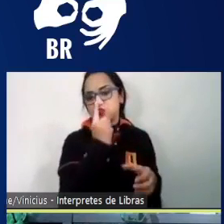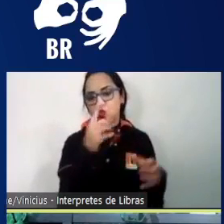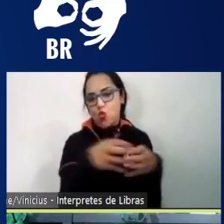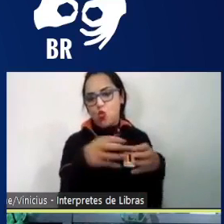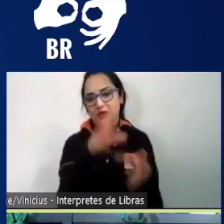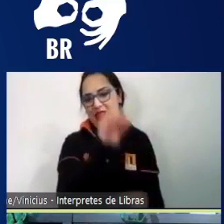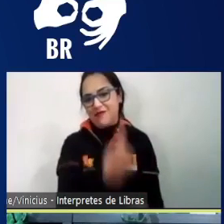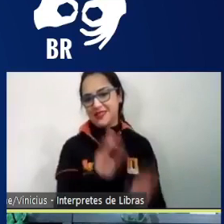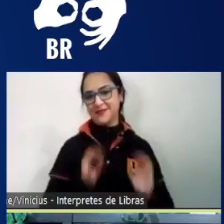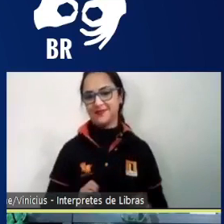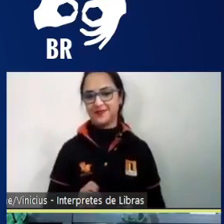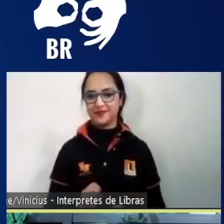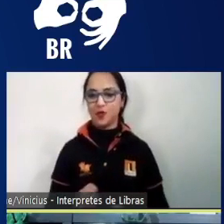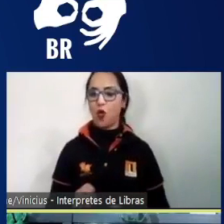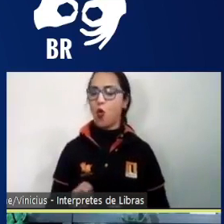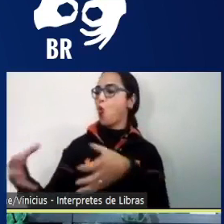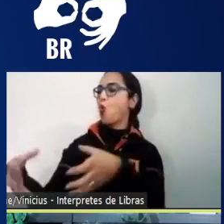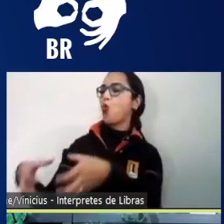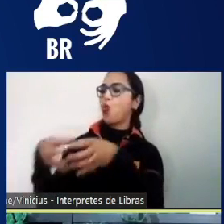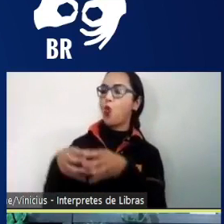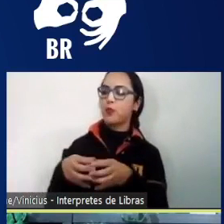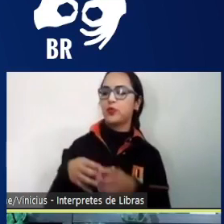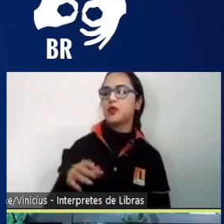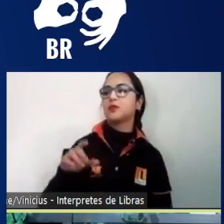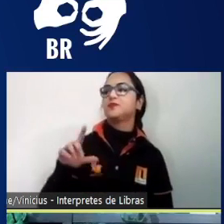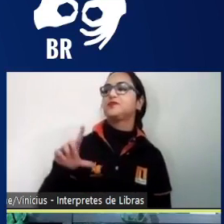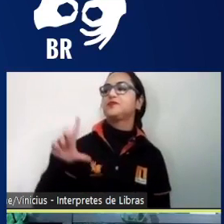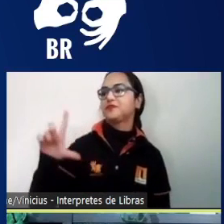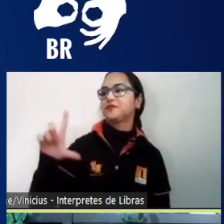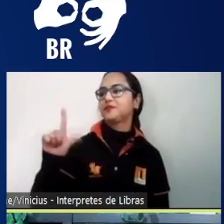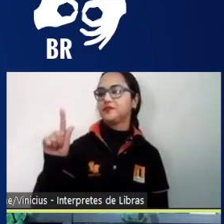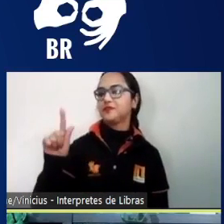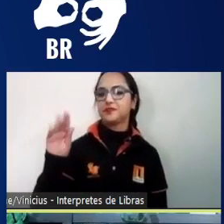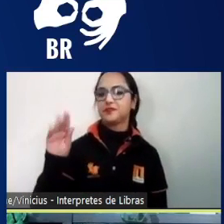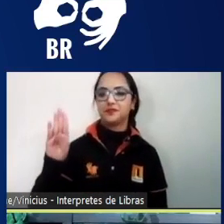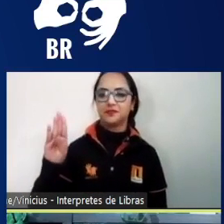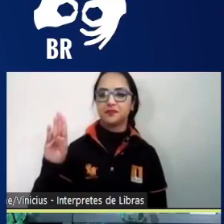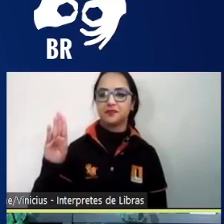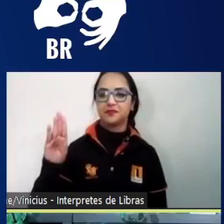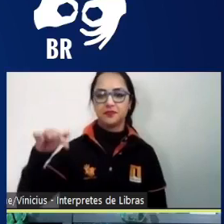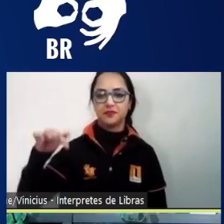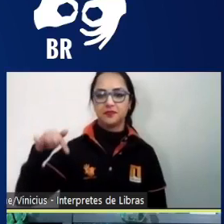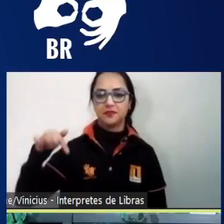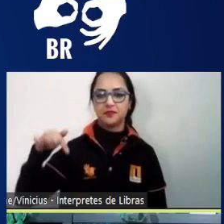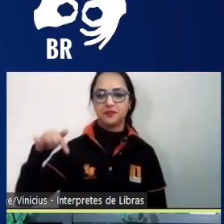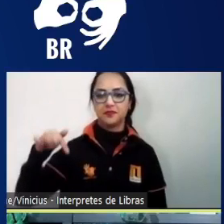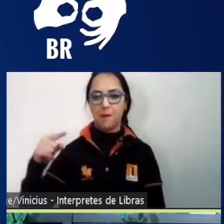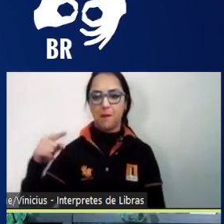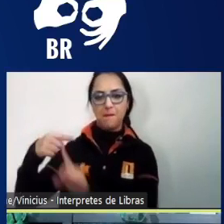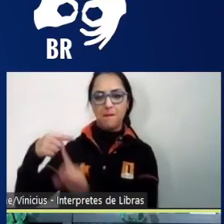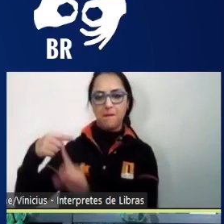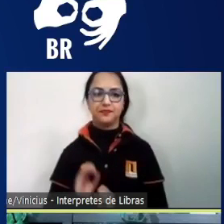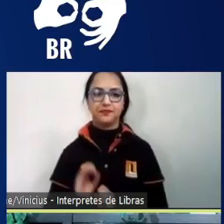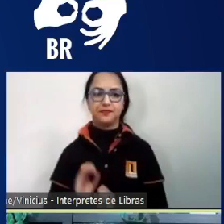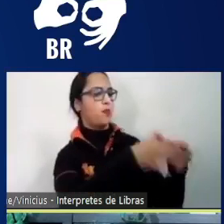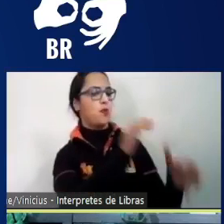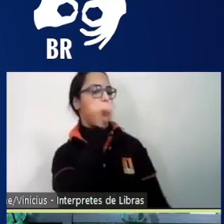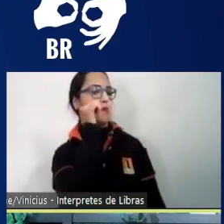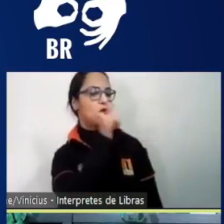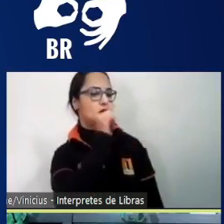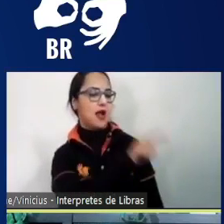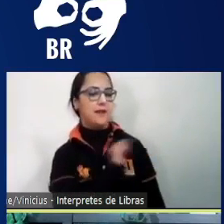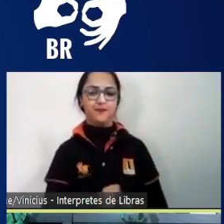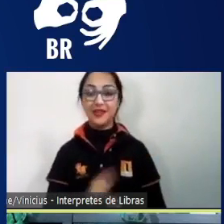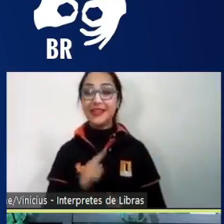com deficiência, o grupo LGBTQI+, mulheres e tantos outros